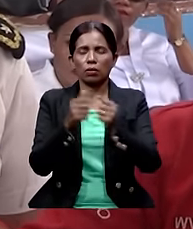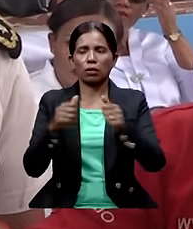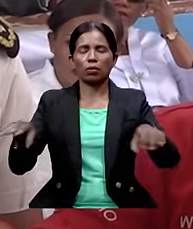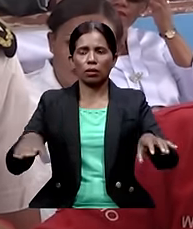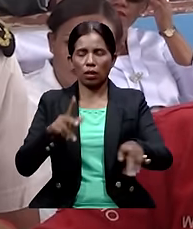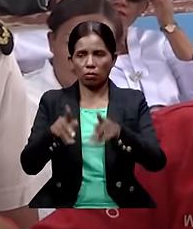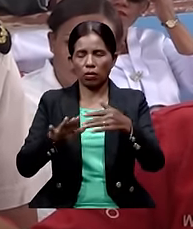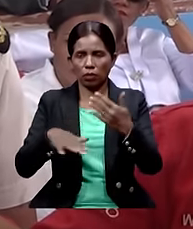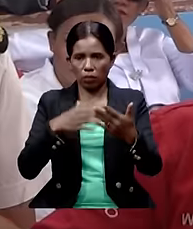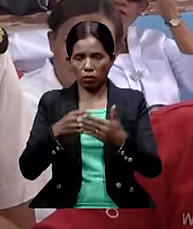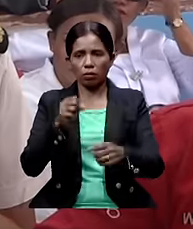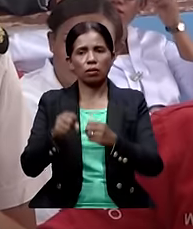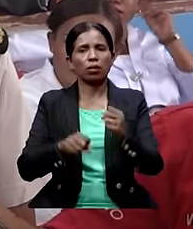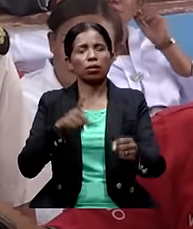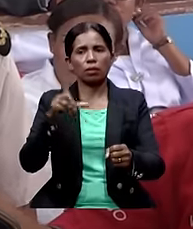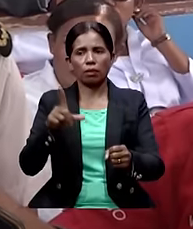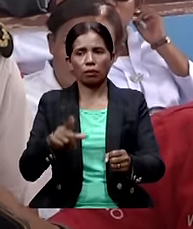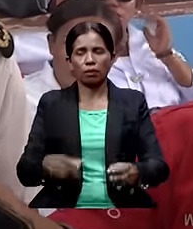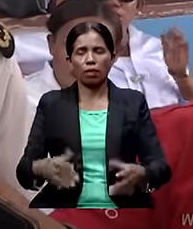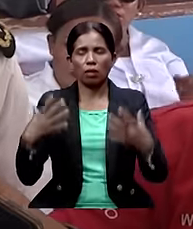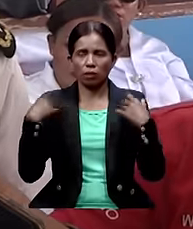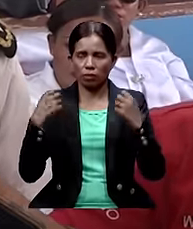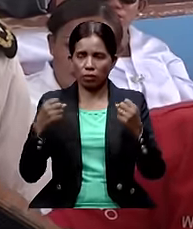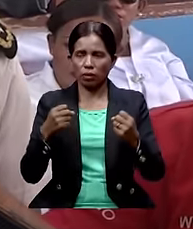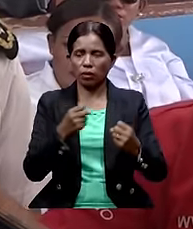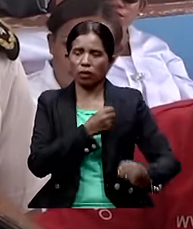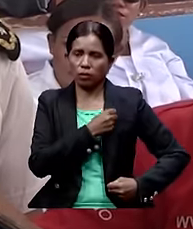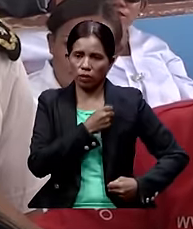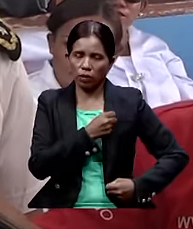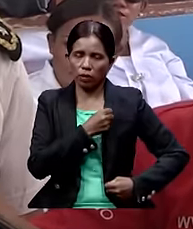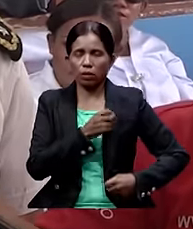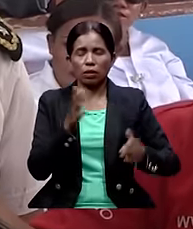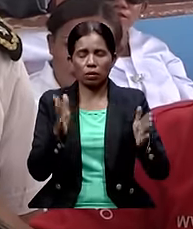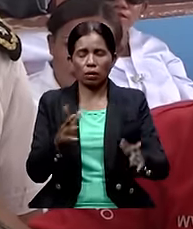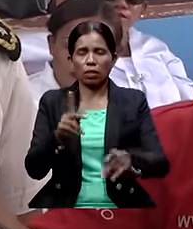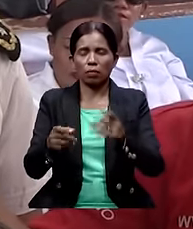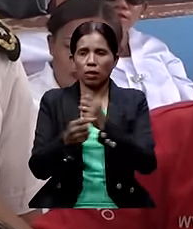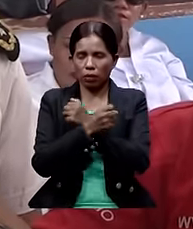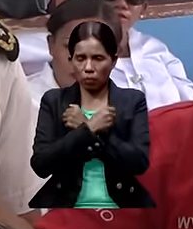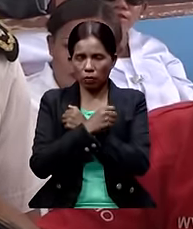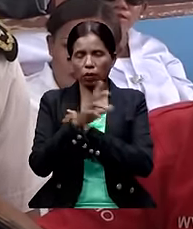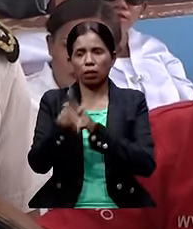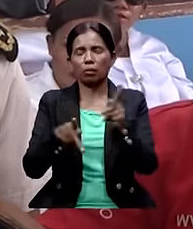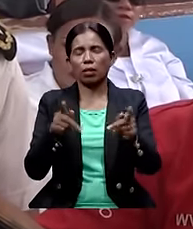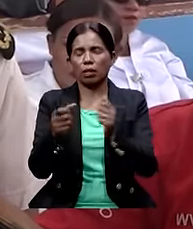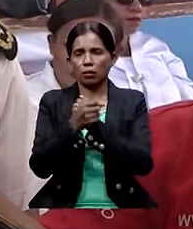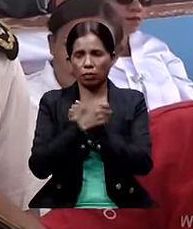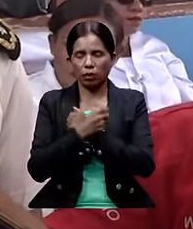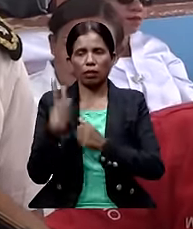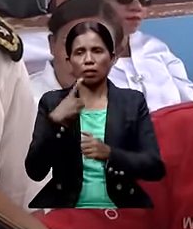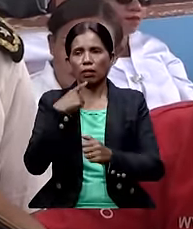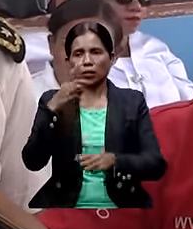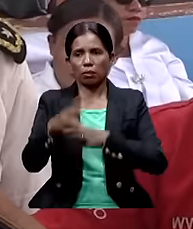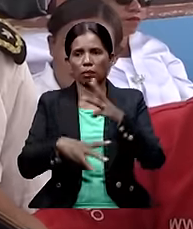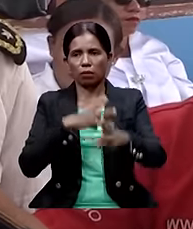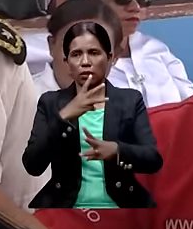não é a sociedade civil. Força ida nebe povo a dominia, não é a domi povo. Né, para ir até o mundo, se